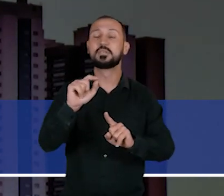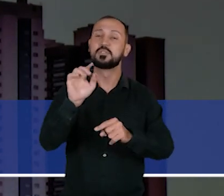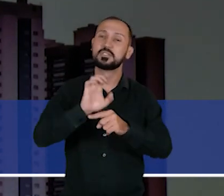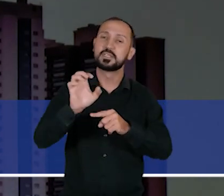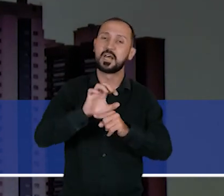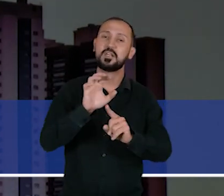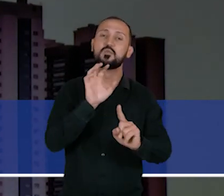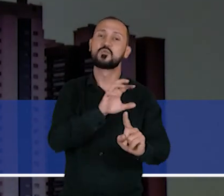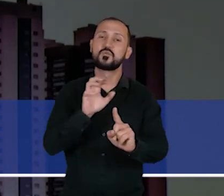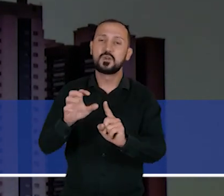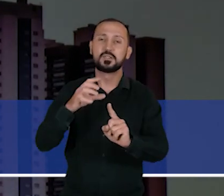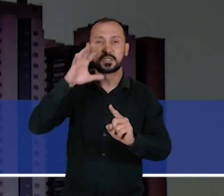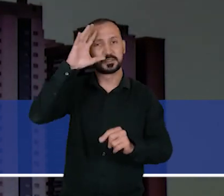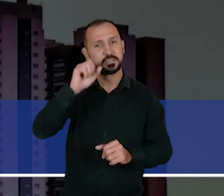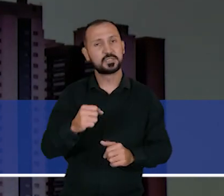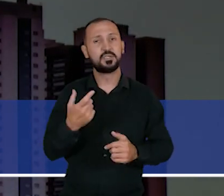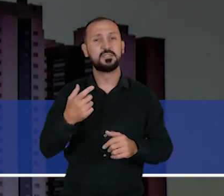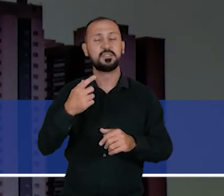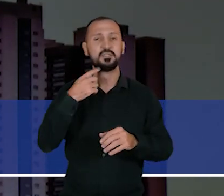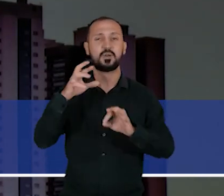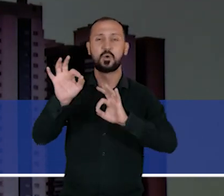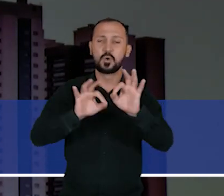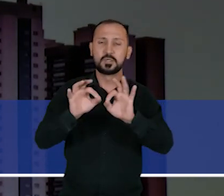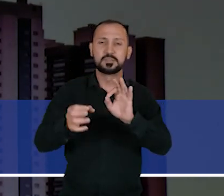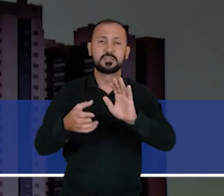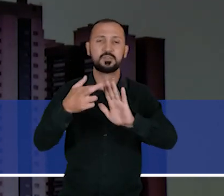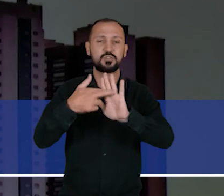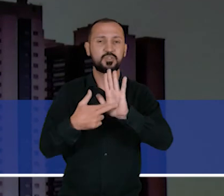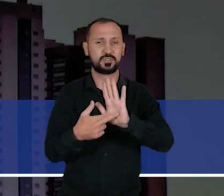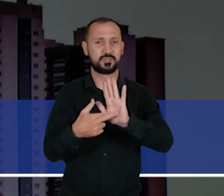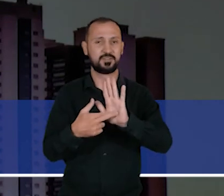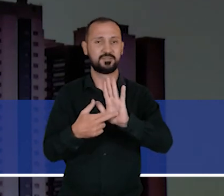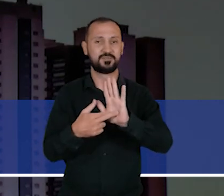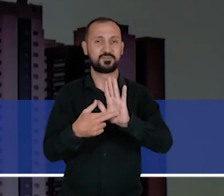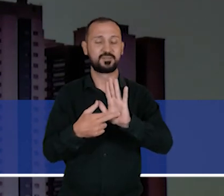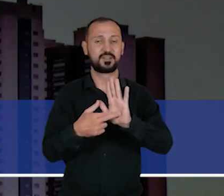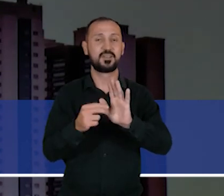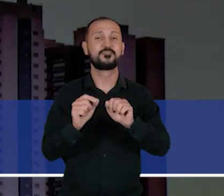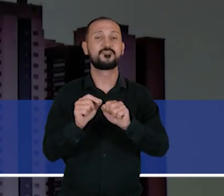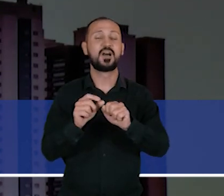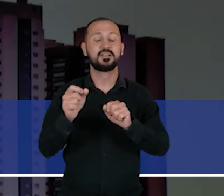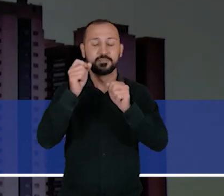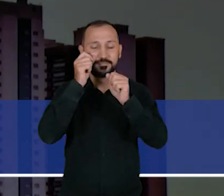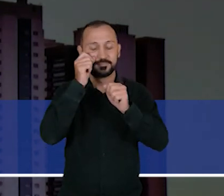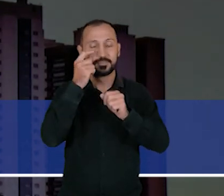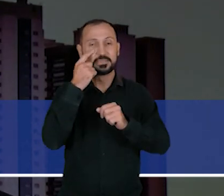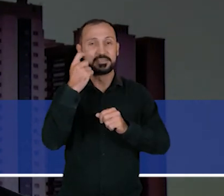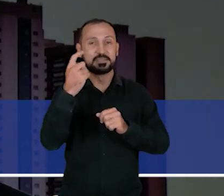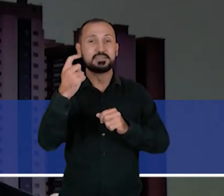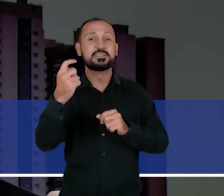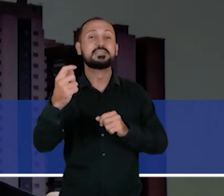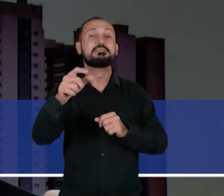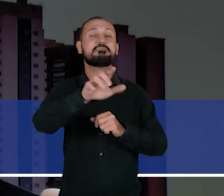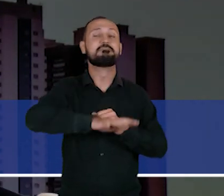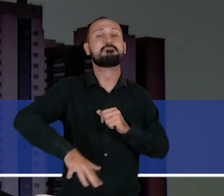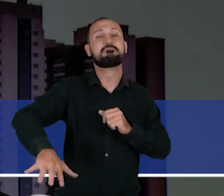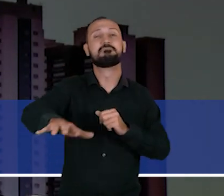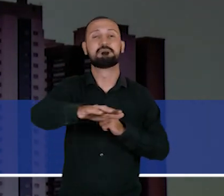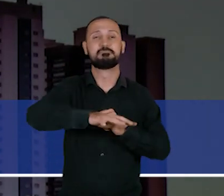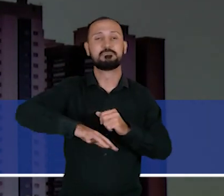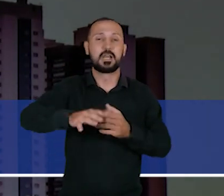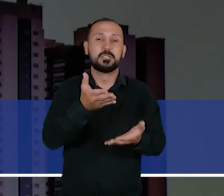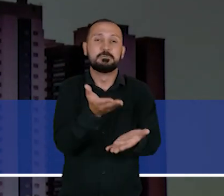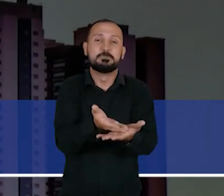estado influenciador das decisões, das diretivas e passa, né, a despertar cada vez mais